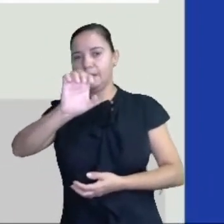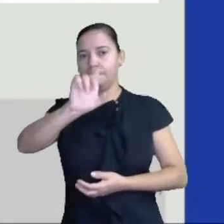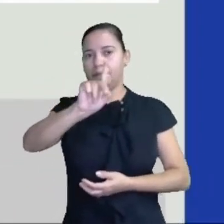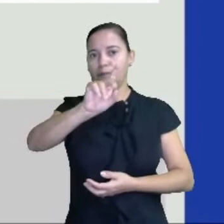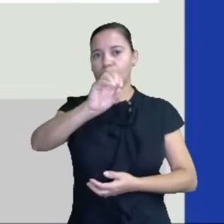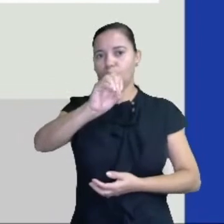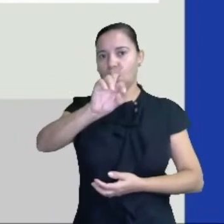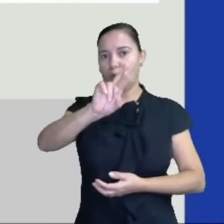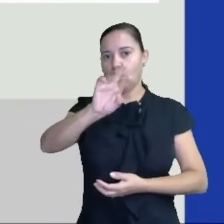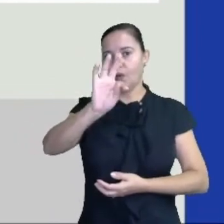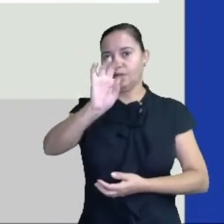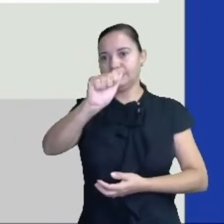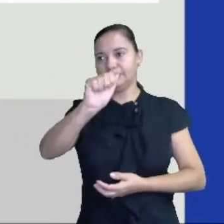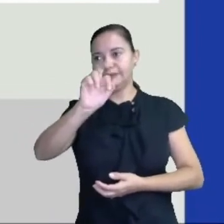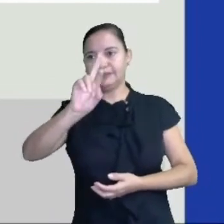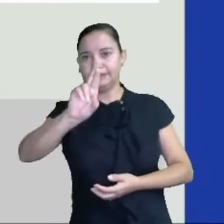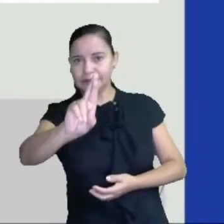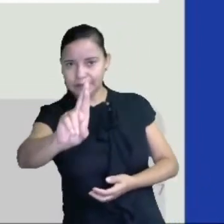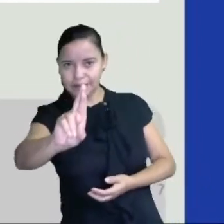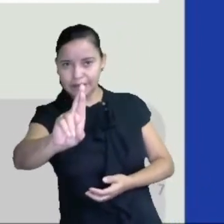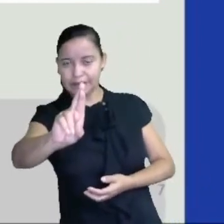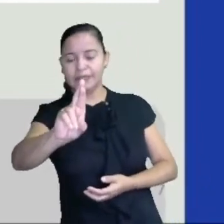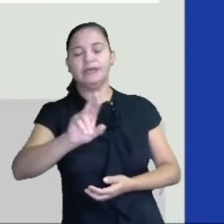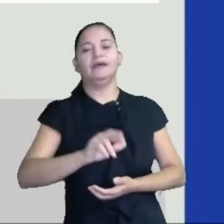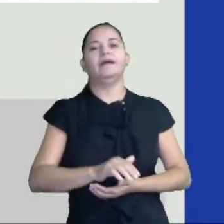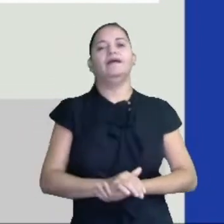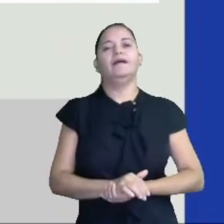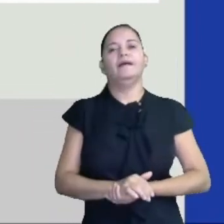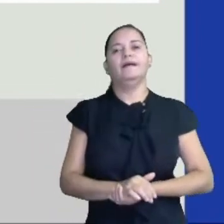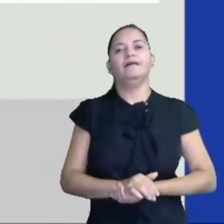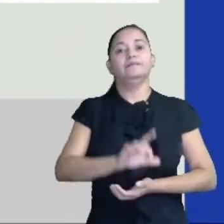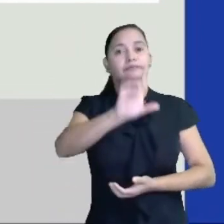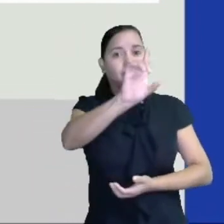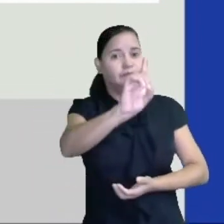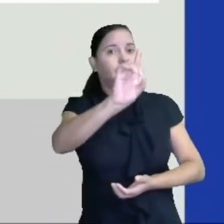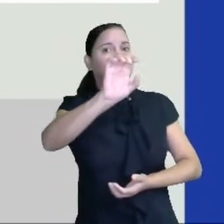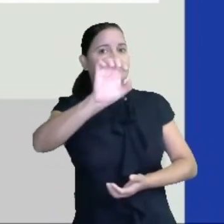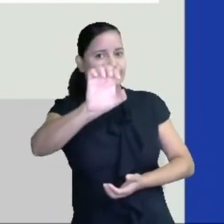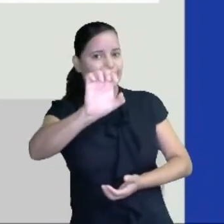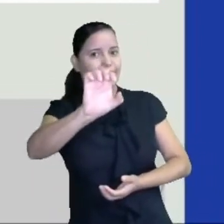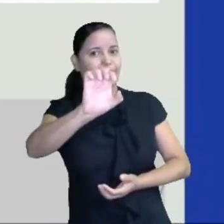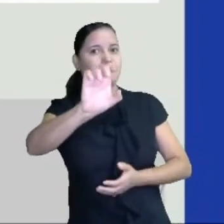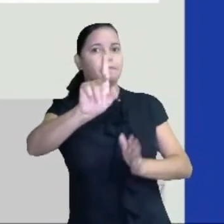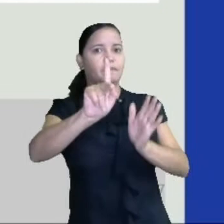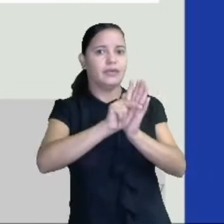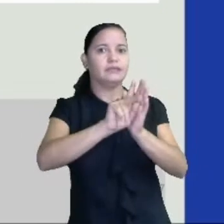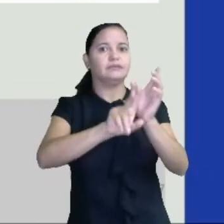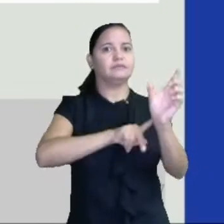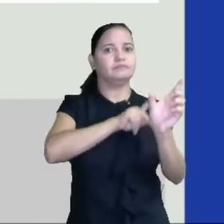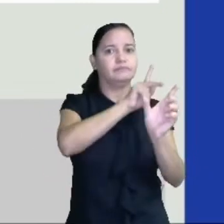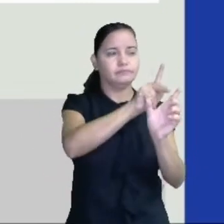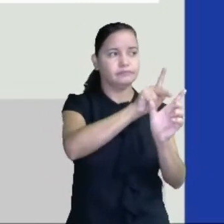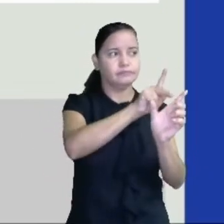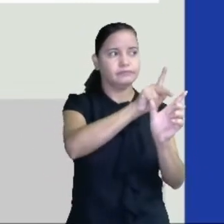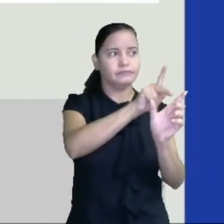né? Então, o de será o prefixo.